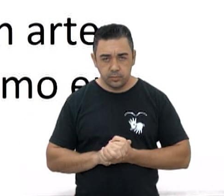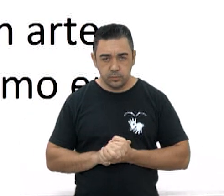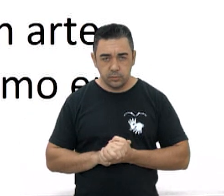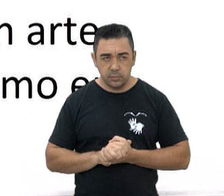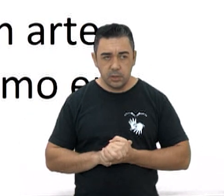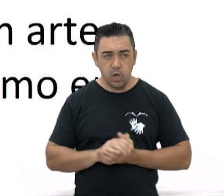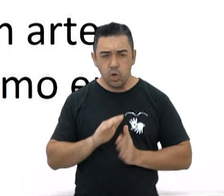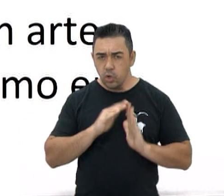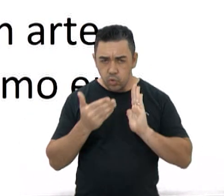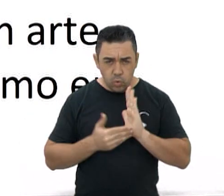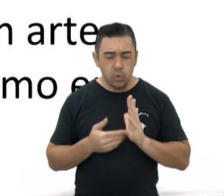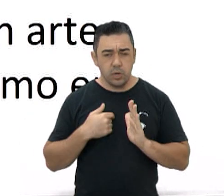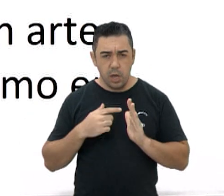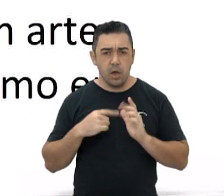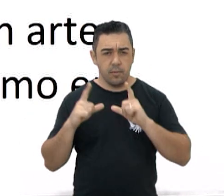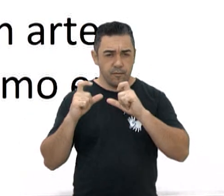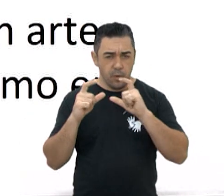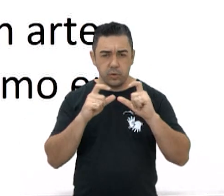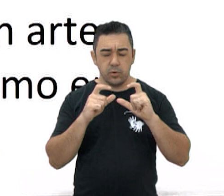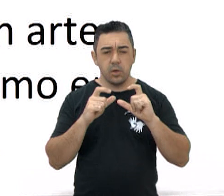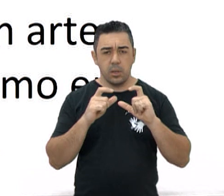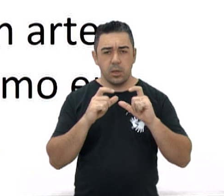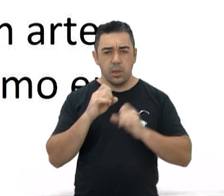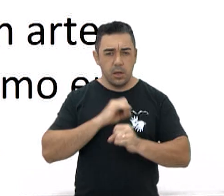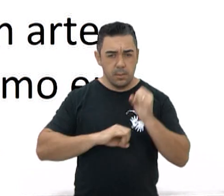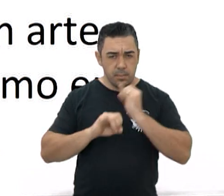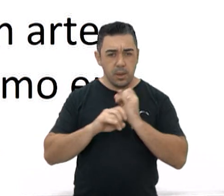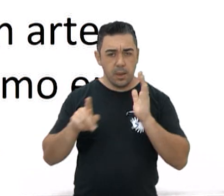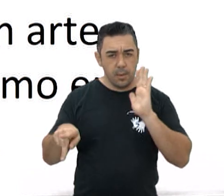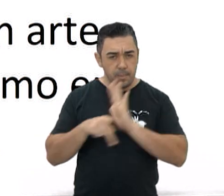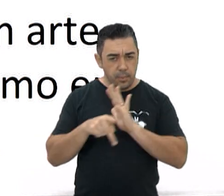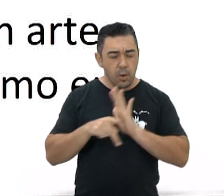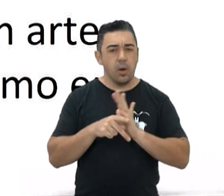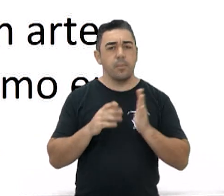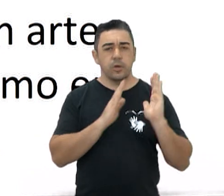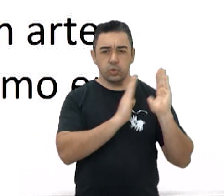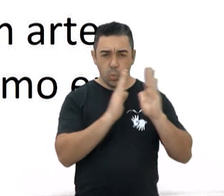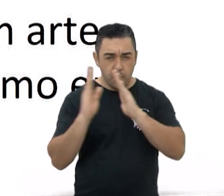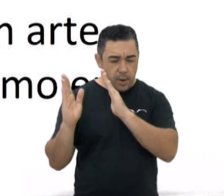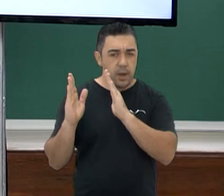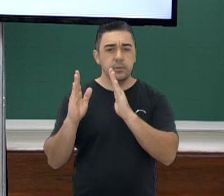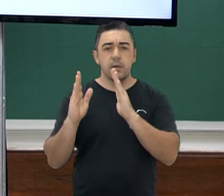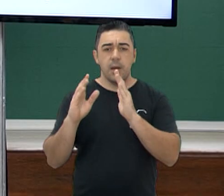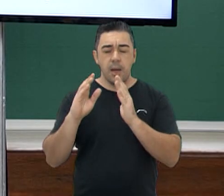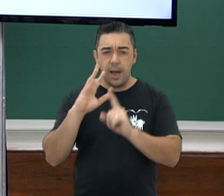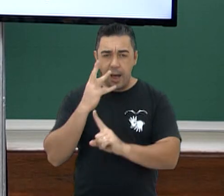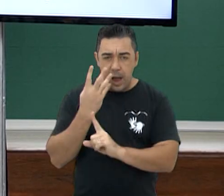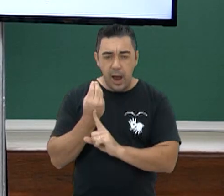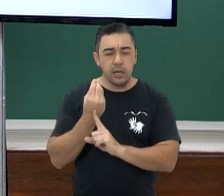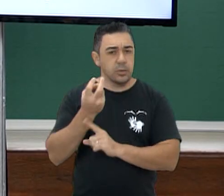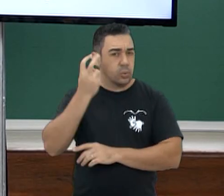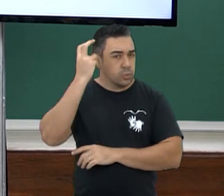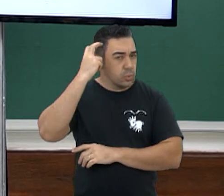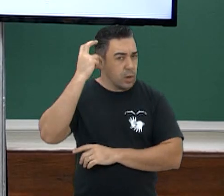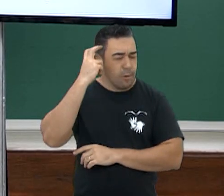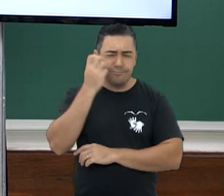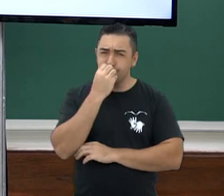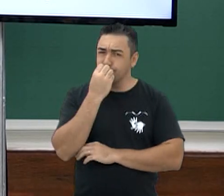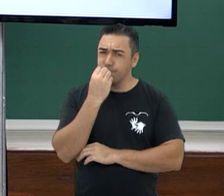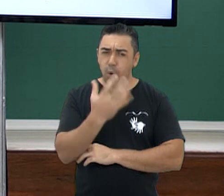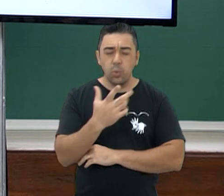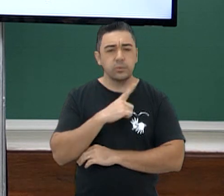Todas essas imagens que eu peguei são do site da Enciclopédia de Artes Visuais do Itaú Cultural. Um site muito bom de arte